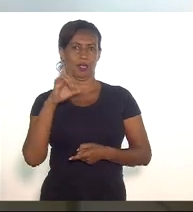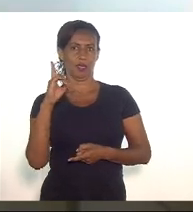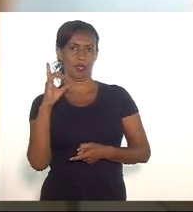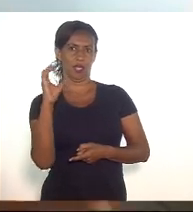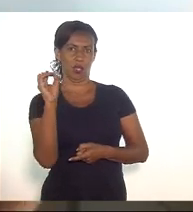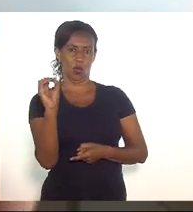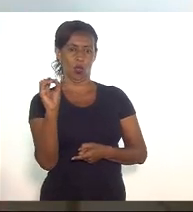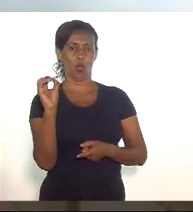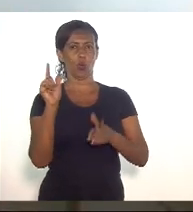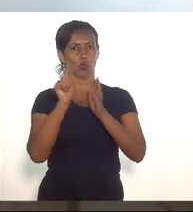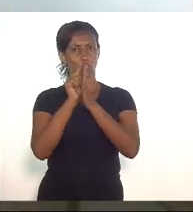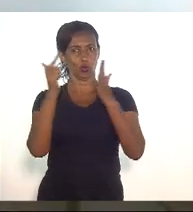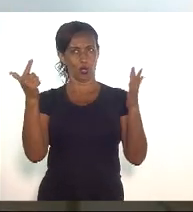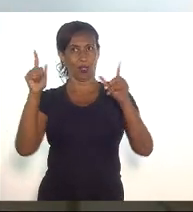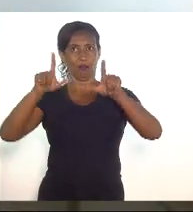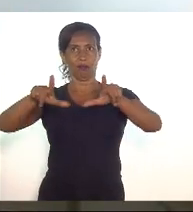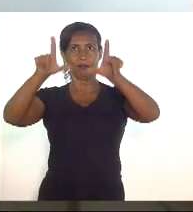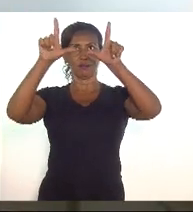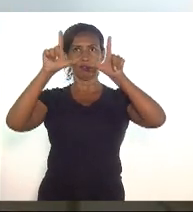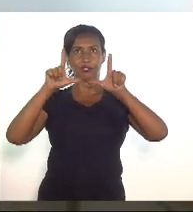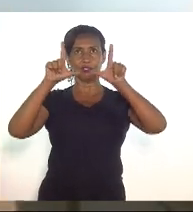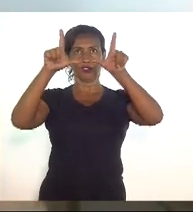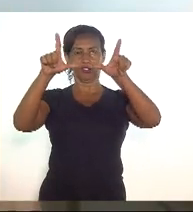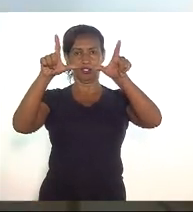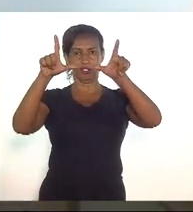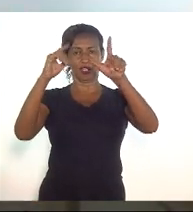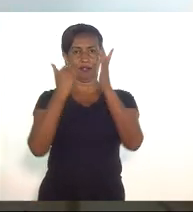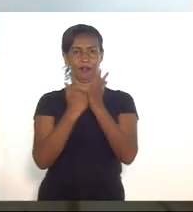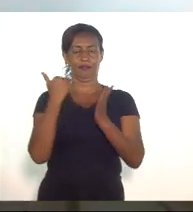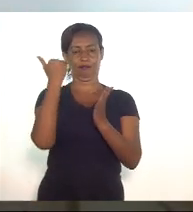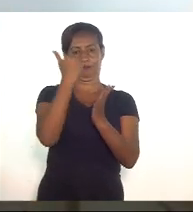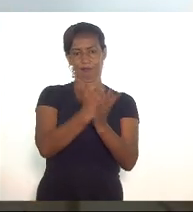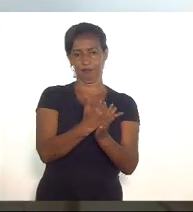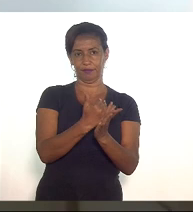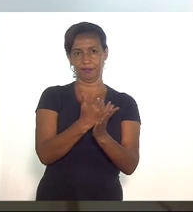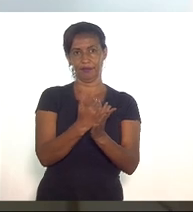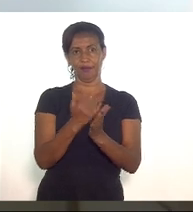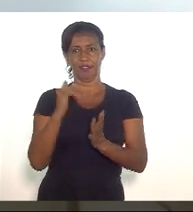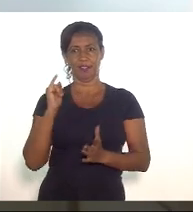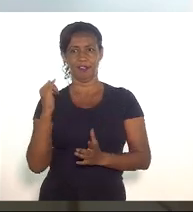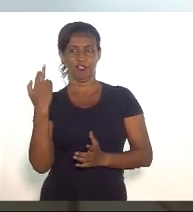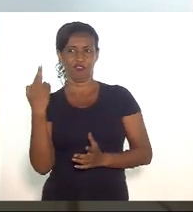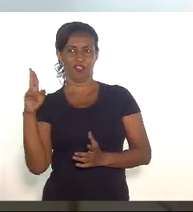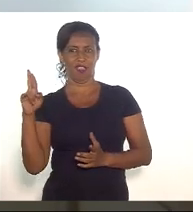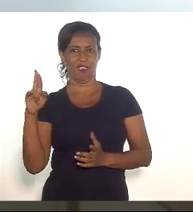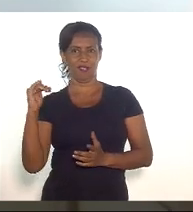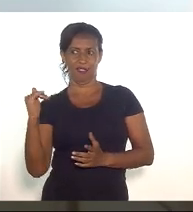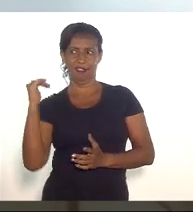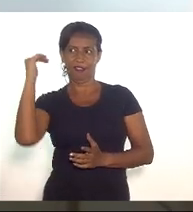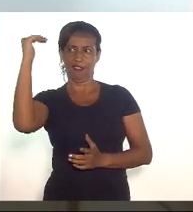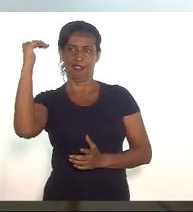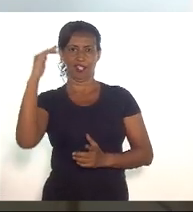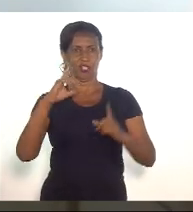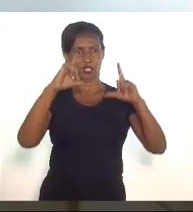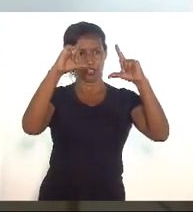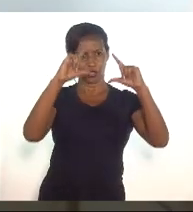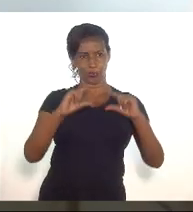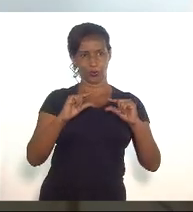como os jornais já anunciaram, virá com um acréscimo de receita e uma diminuição de